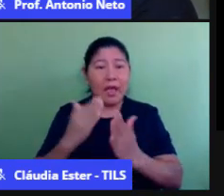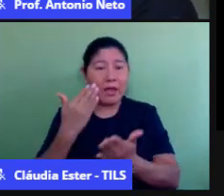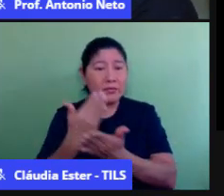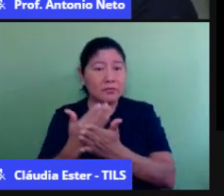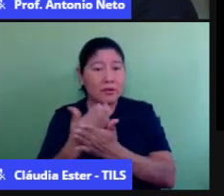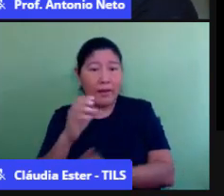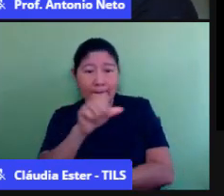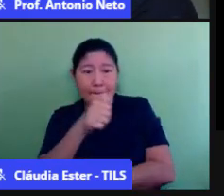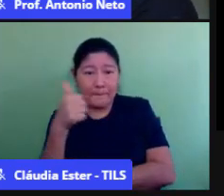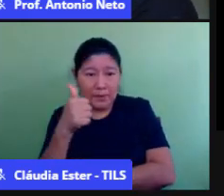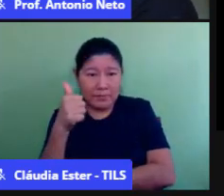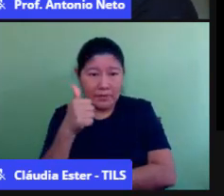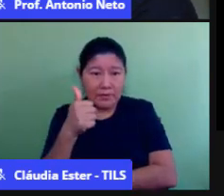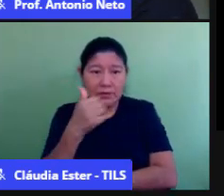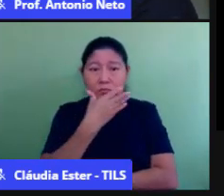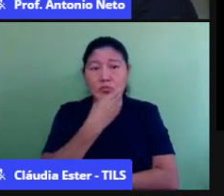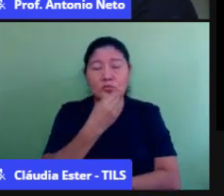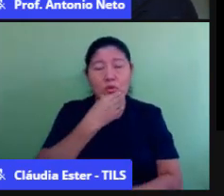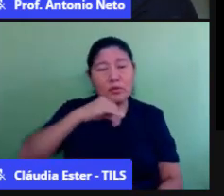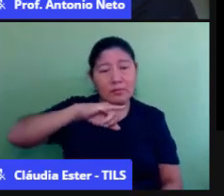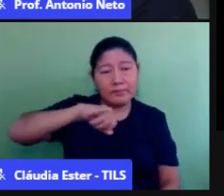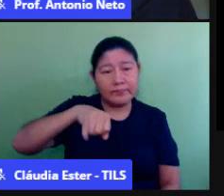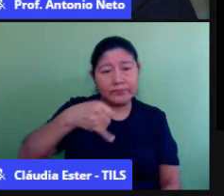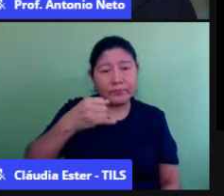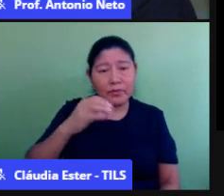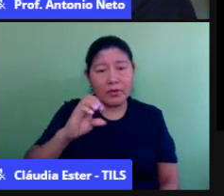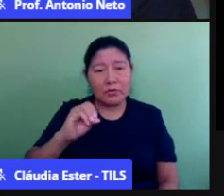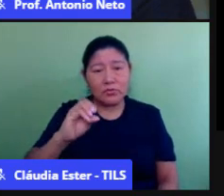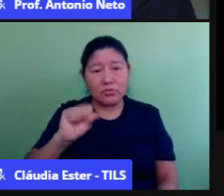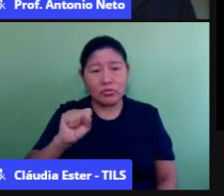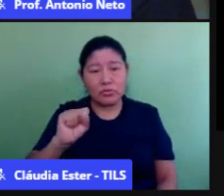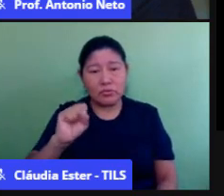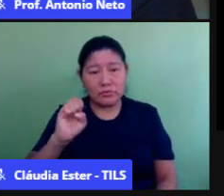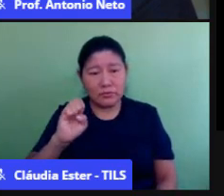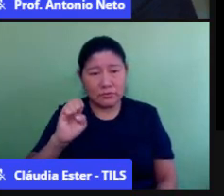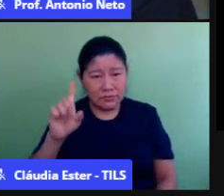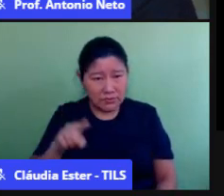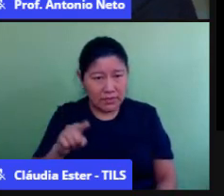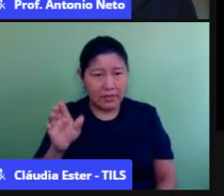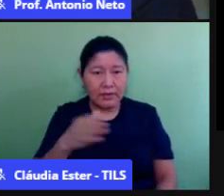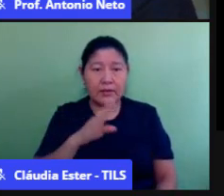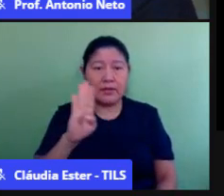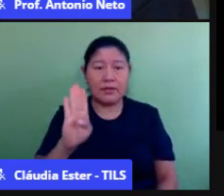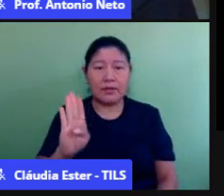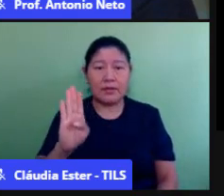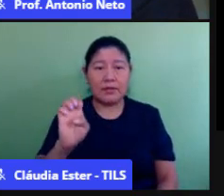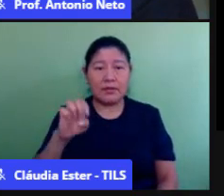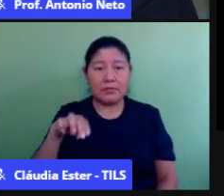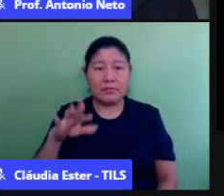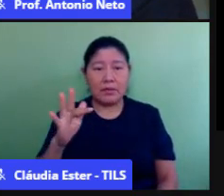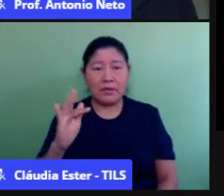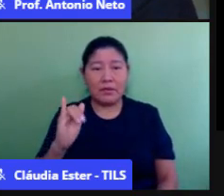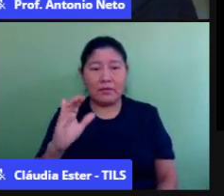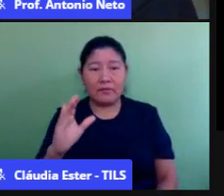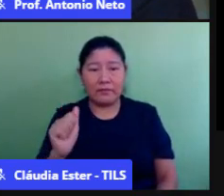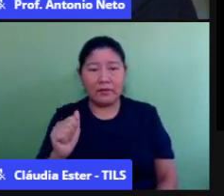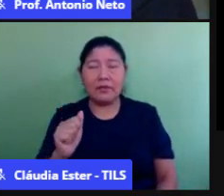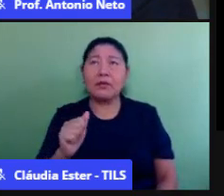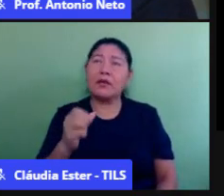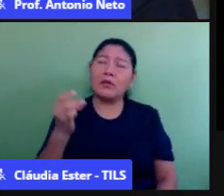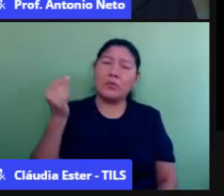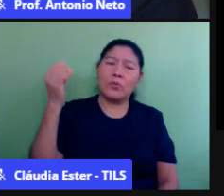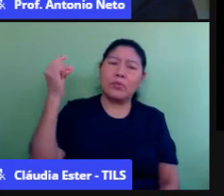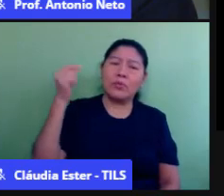foi considerado um dos primeiros professores numa escola, na época que nós tínhamos a vila, né?